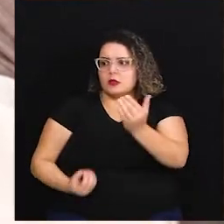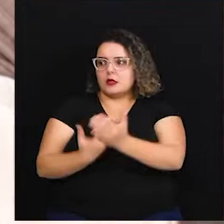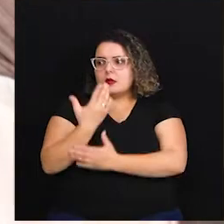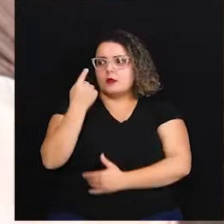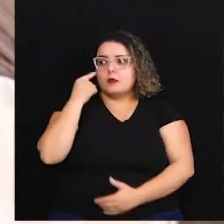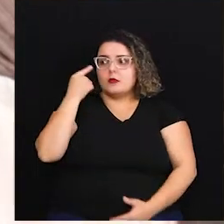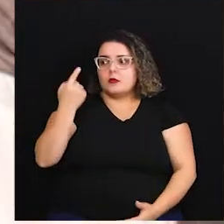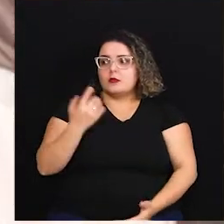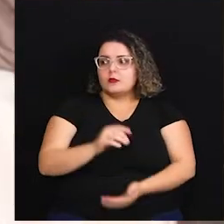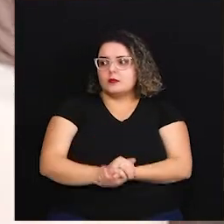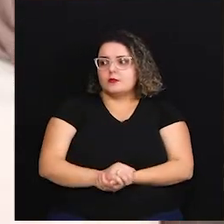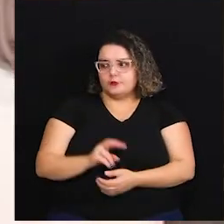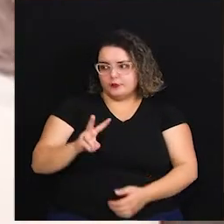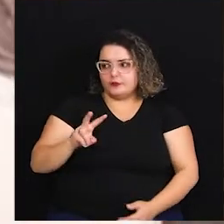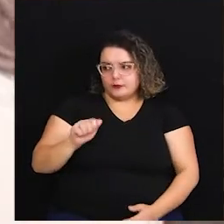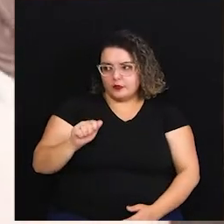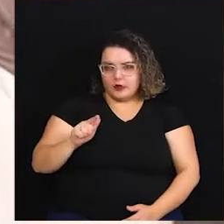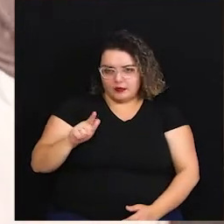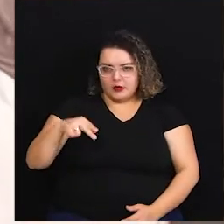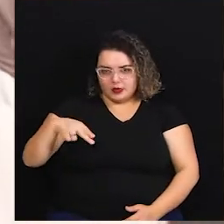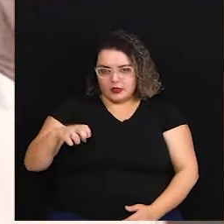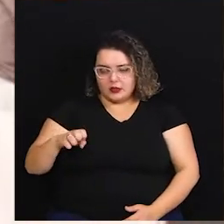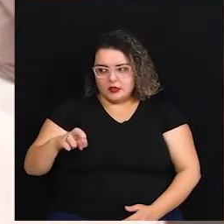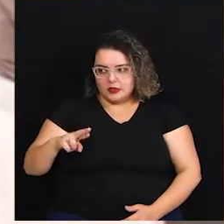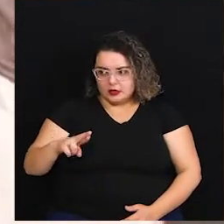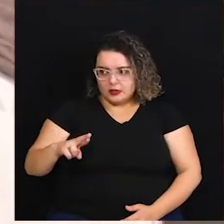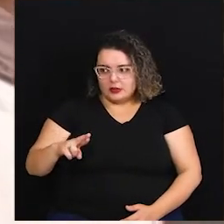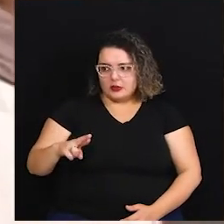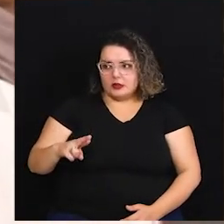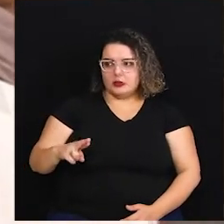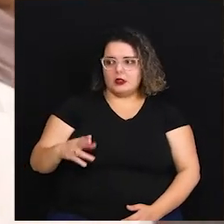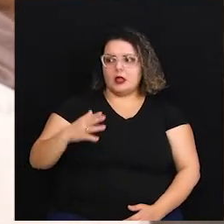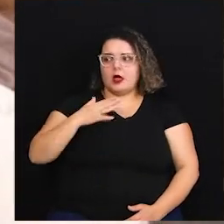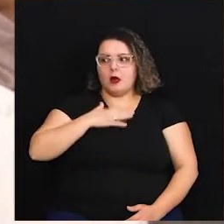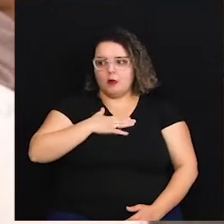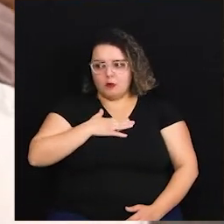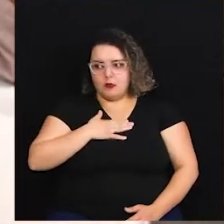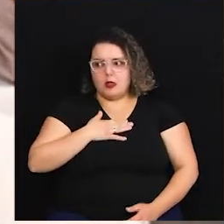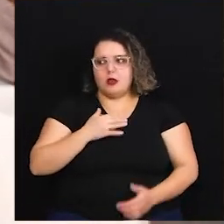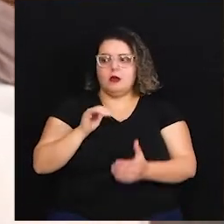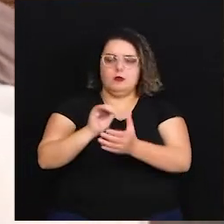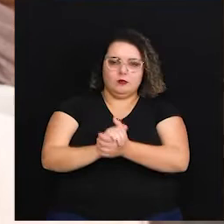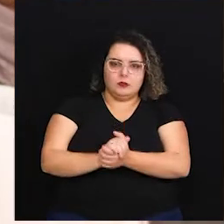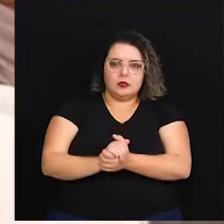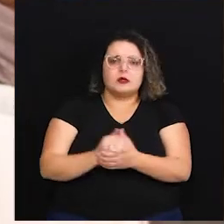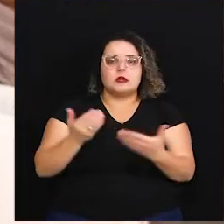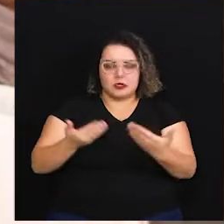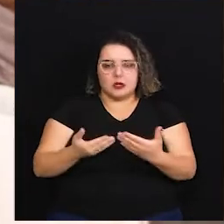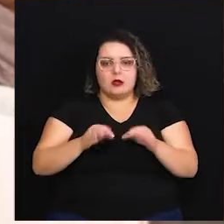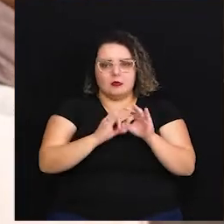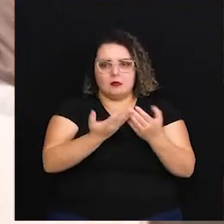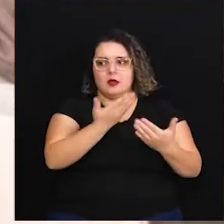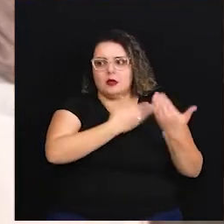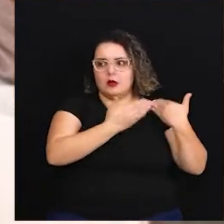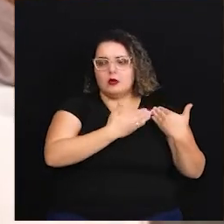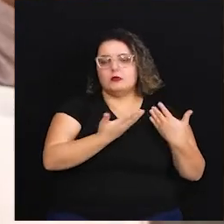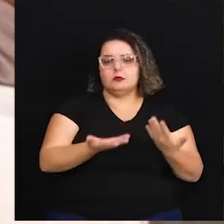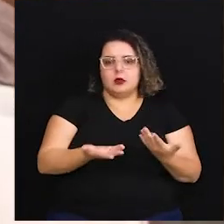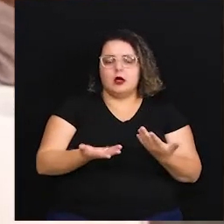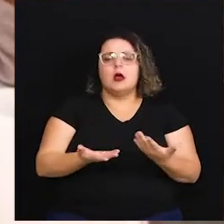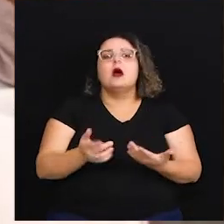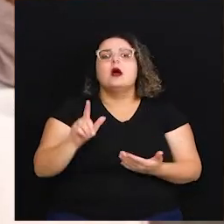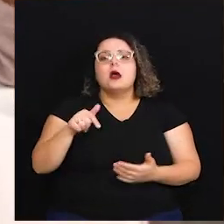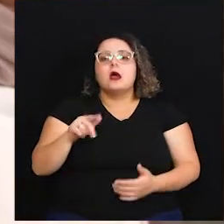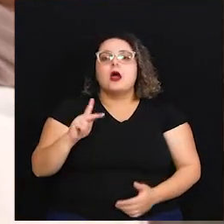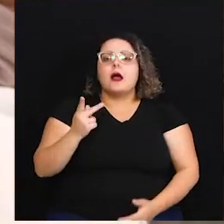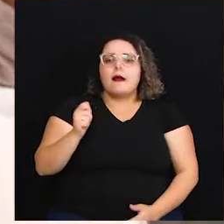do nascimento dessa ideia. Tá. O Wagner, meu companheiro, que hoje é meu ancestral, ele já tinha um grupo de rap,